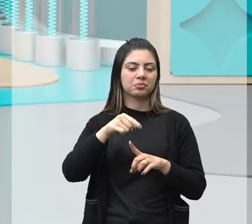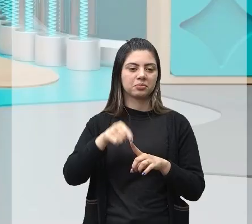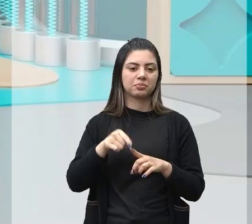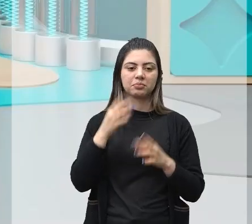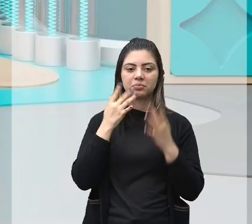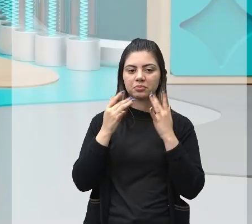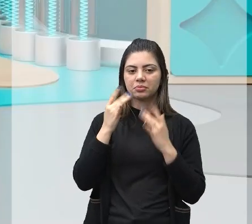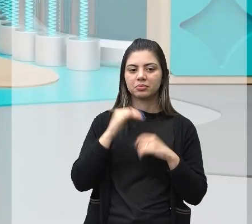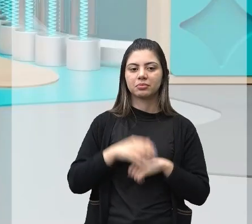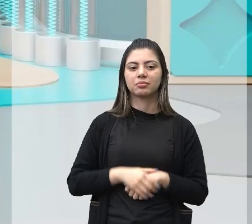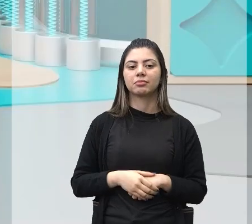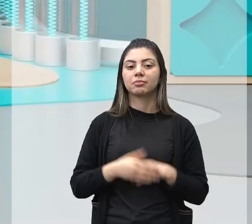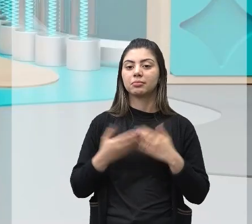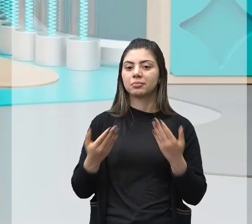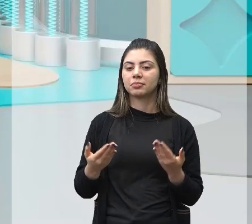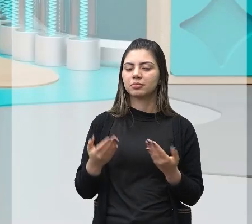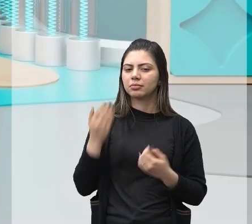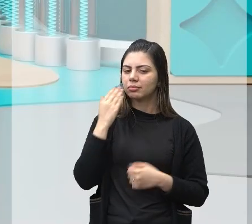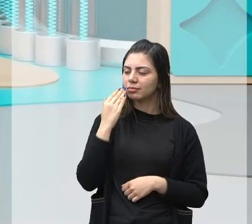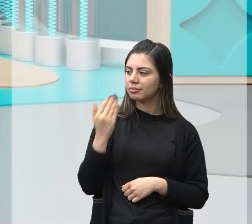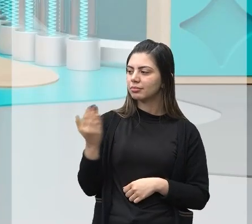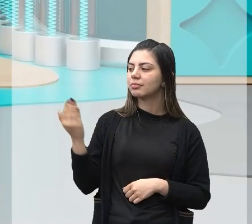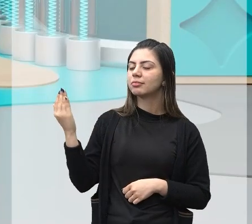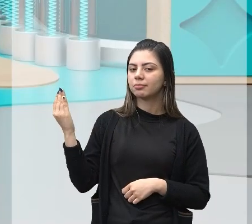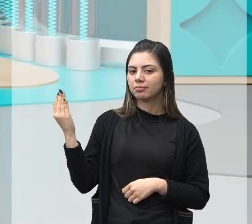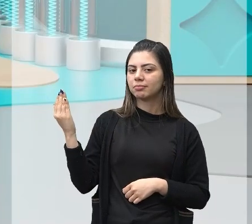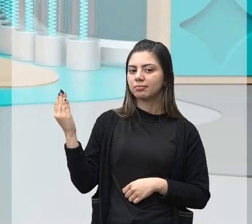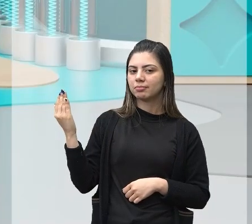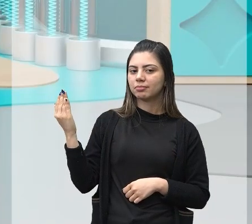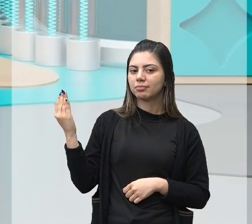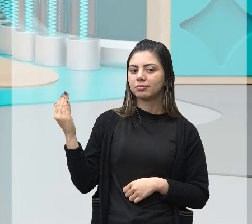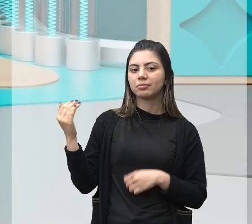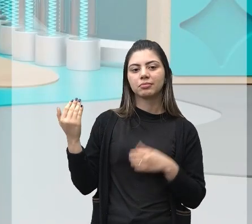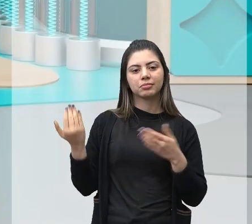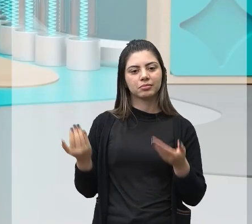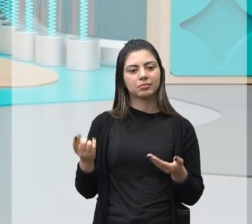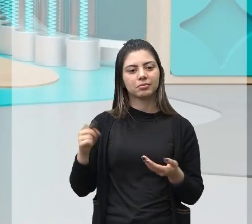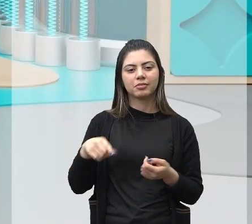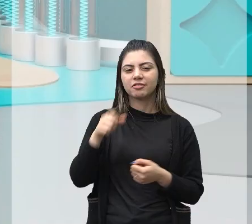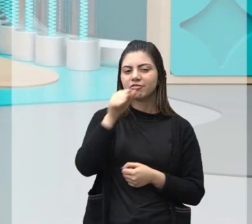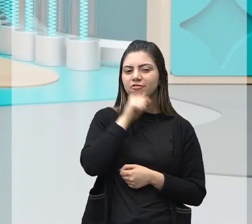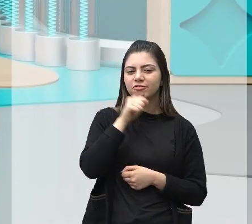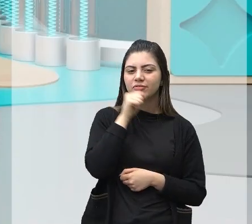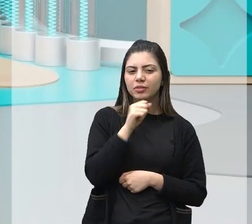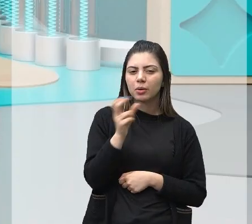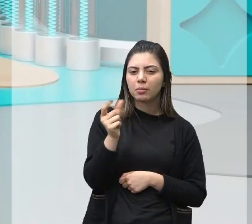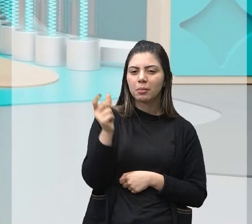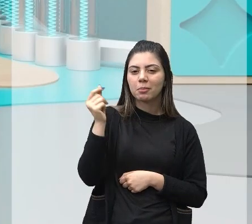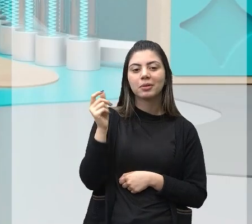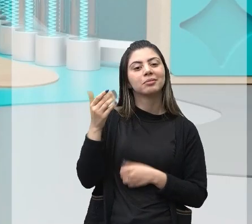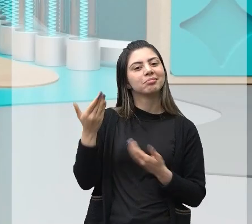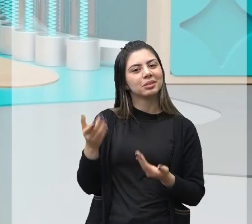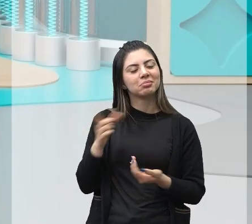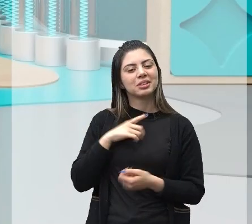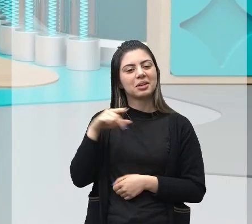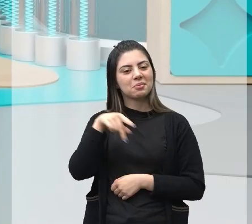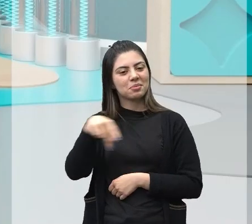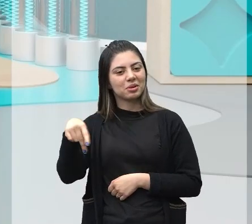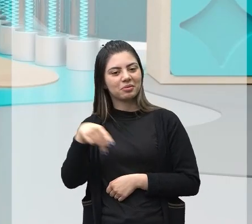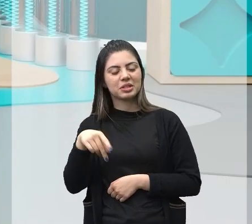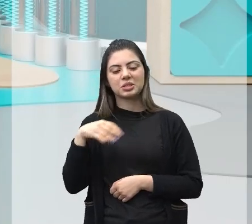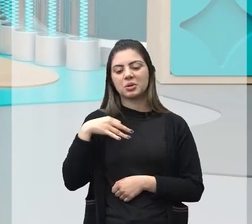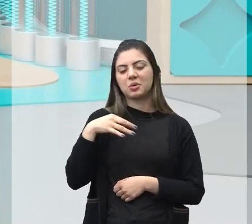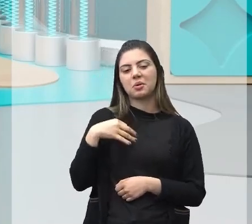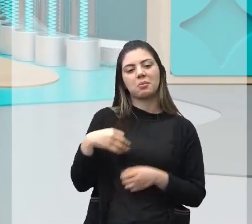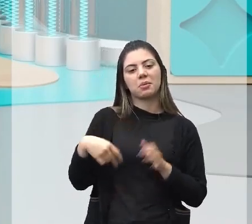olha aqui, a gente está num ambiente como se fosse um ambiente mais antigo. E o professor está ali com a sua